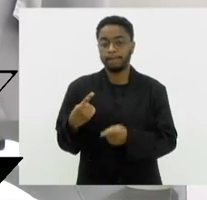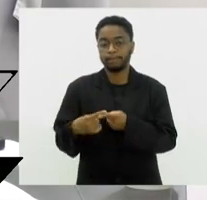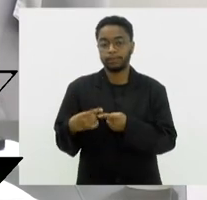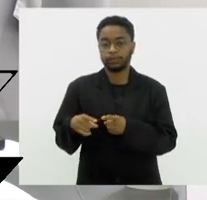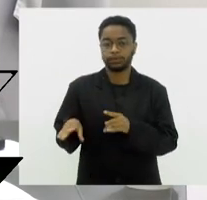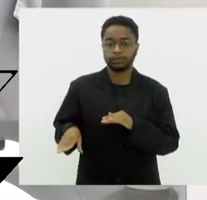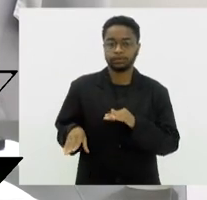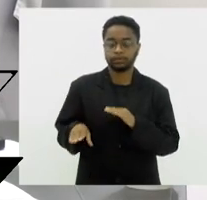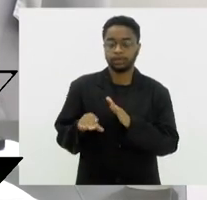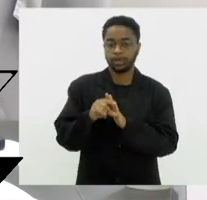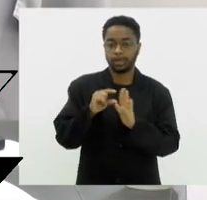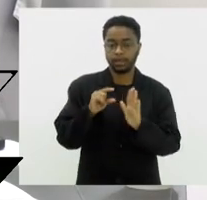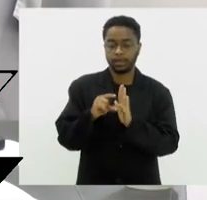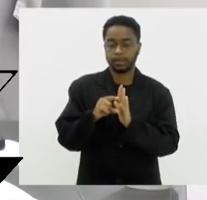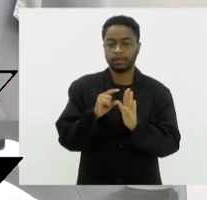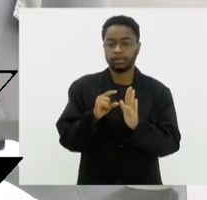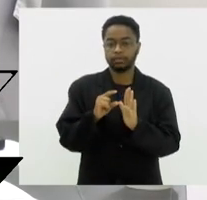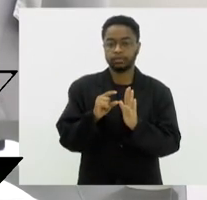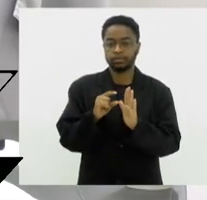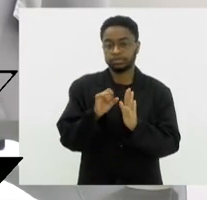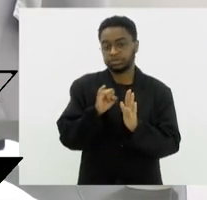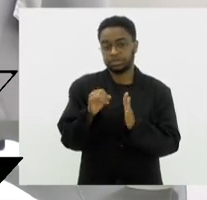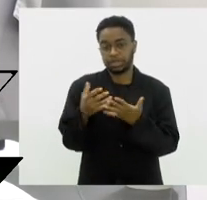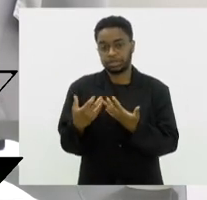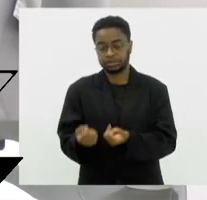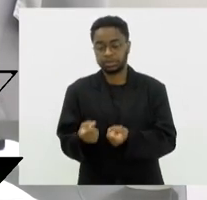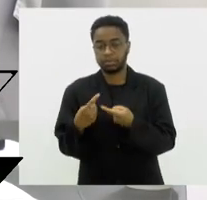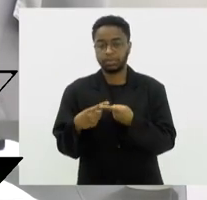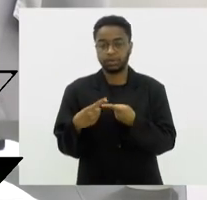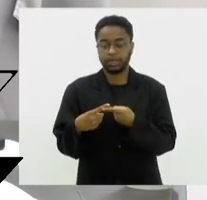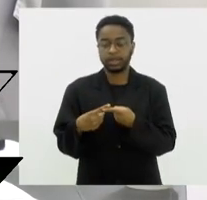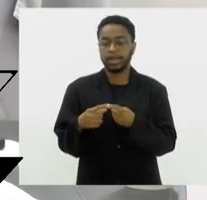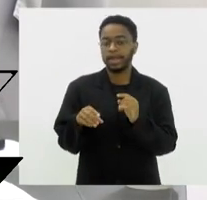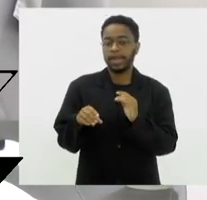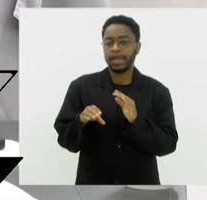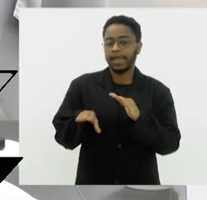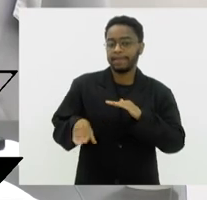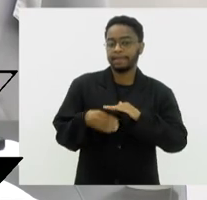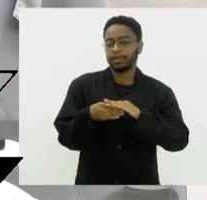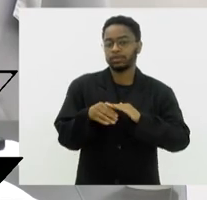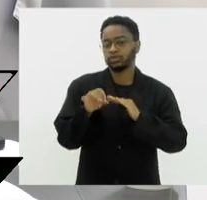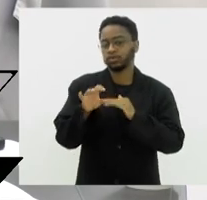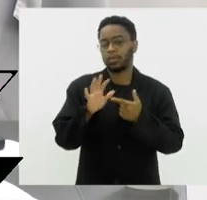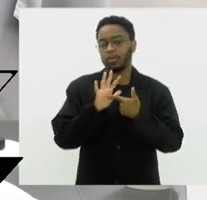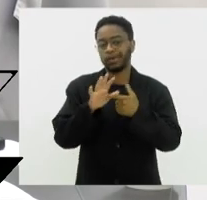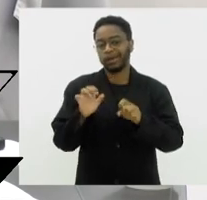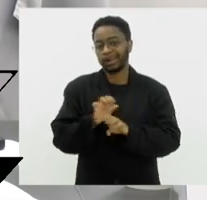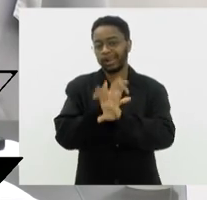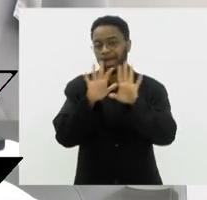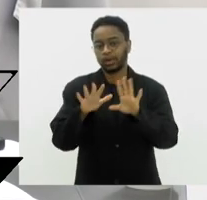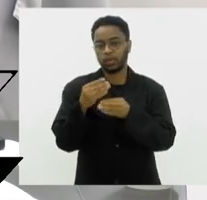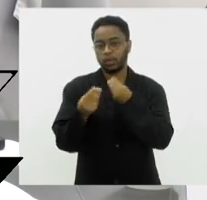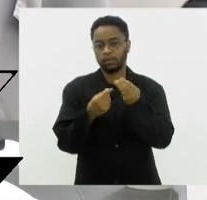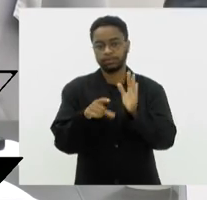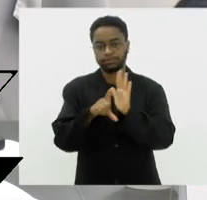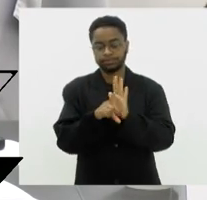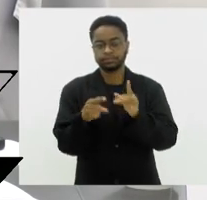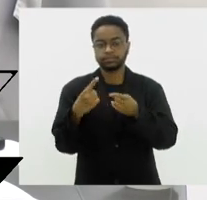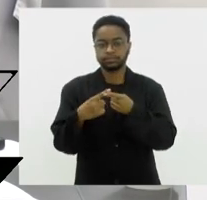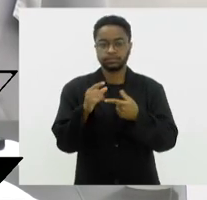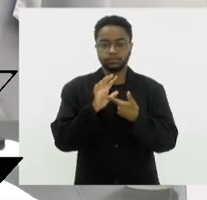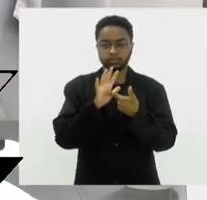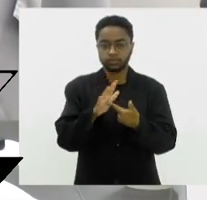emenda seja acatada, porque a emenda só deixa a lei clara no sentido de reconhecer a atividade de risco,